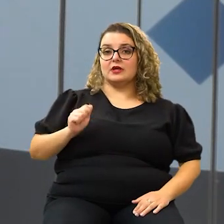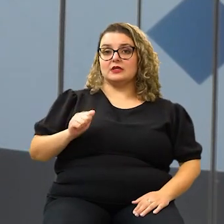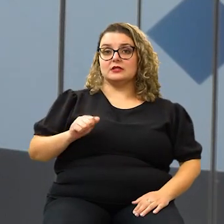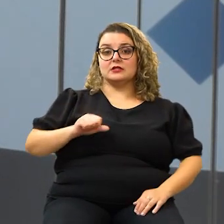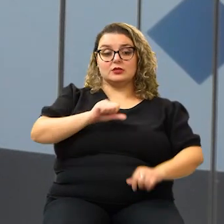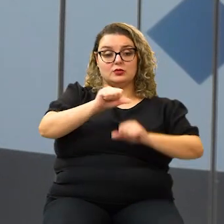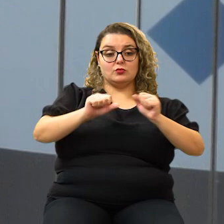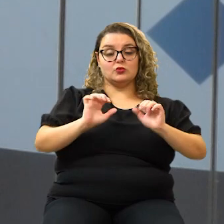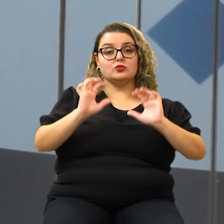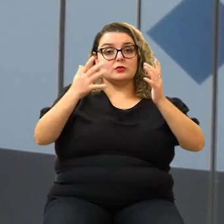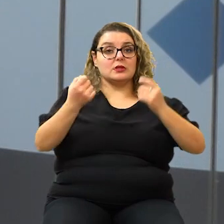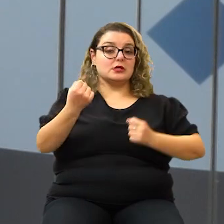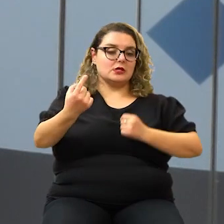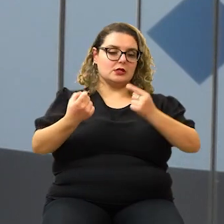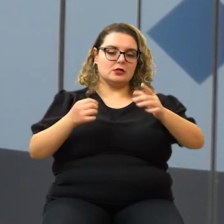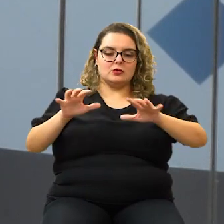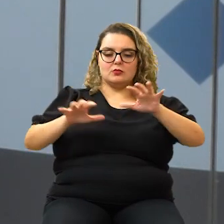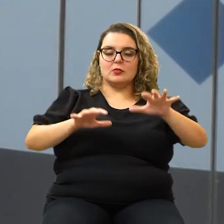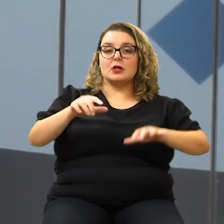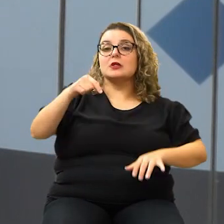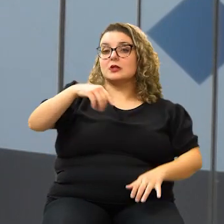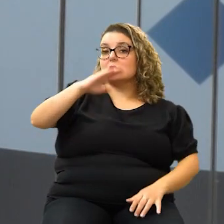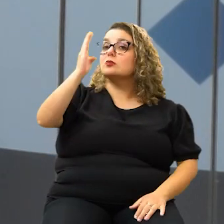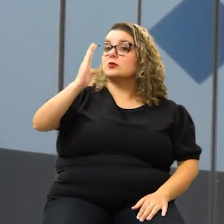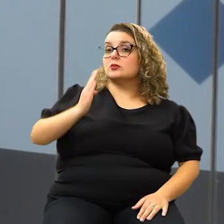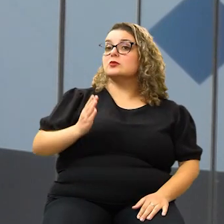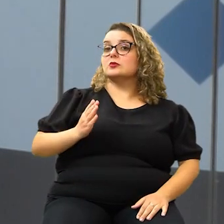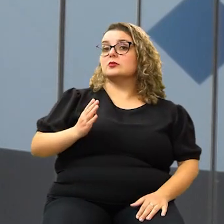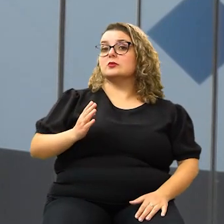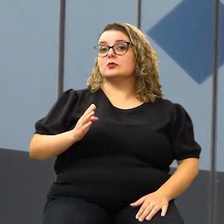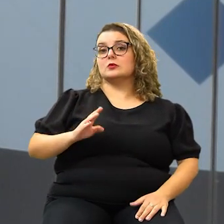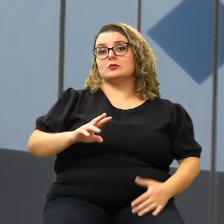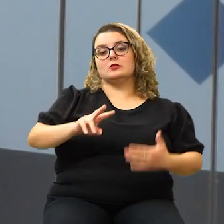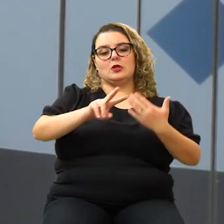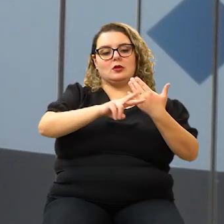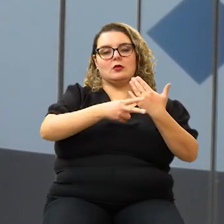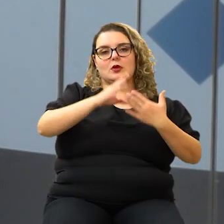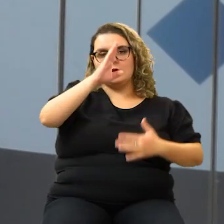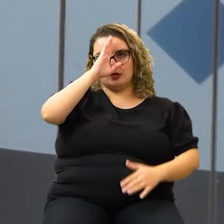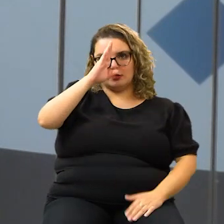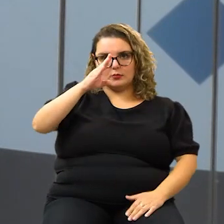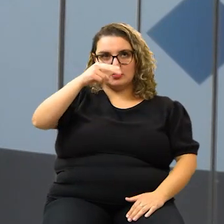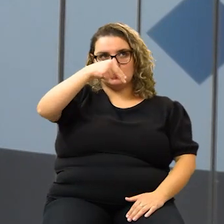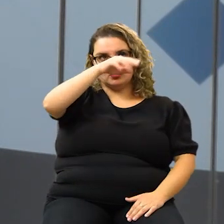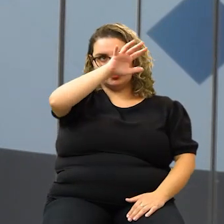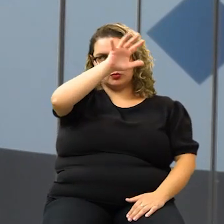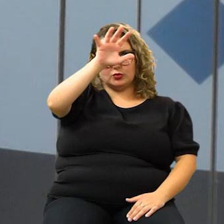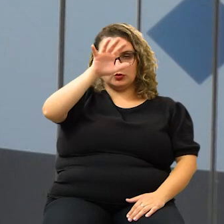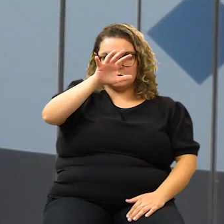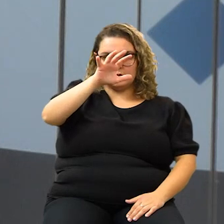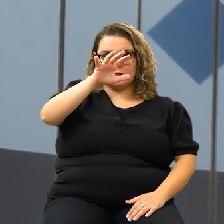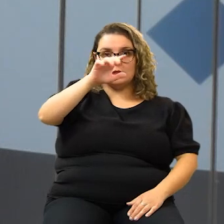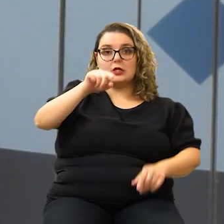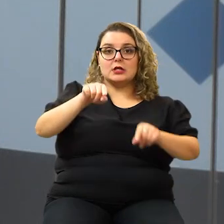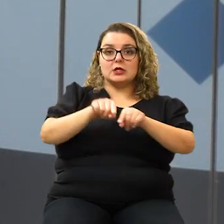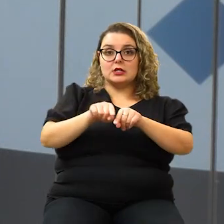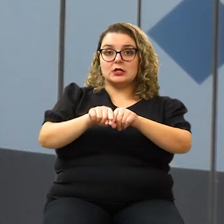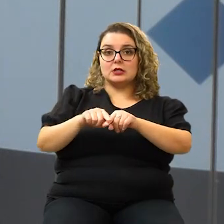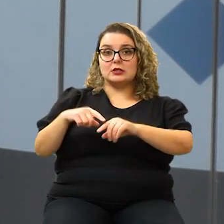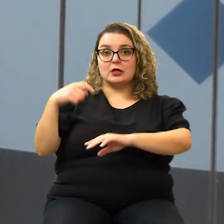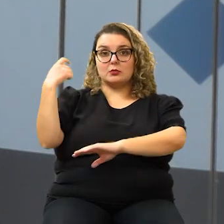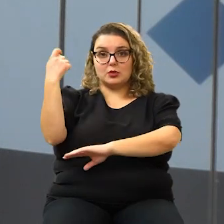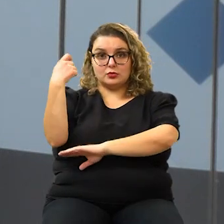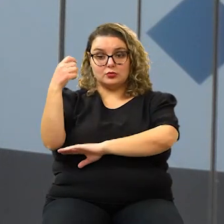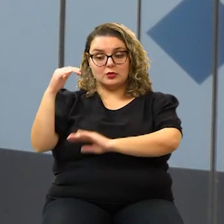algumas regiões, né? E no Brasil ele tem um efeito principalmente na região Nordeste e no Rio Grande